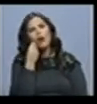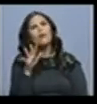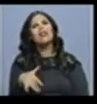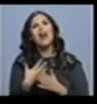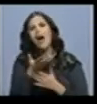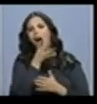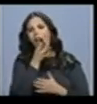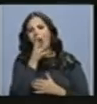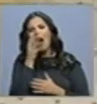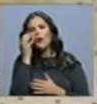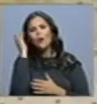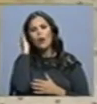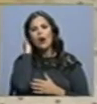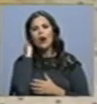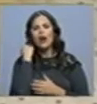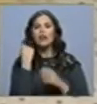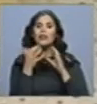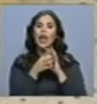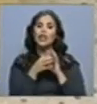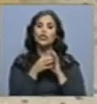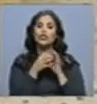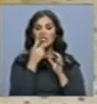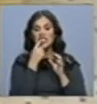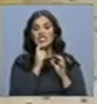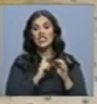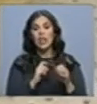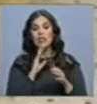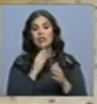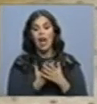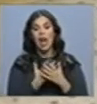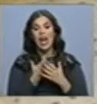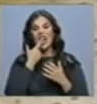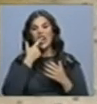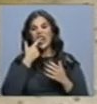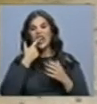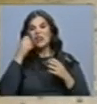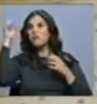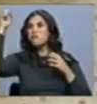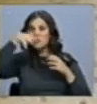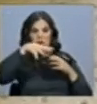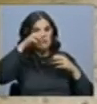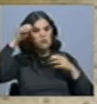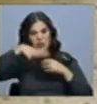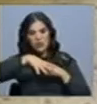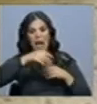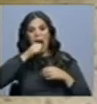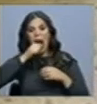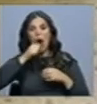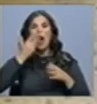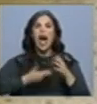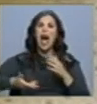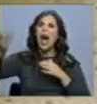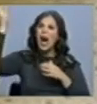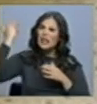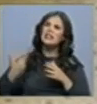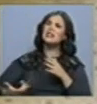água, portanto, que deu origem a este gelo? Veio precisamente do choque com meteoritos. É provavelmente a água mais antiga que nós temos no Sistema Solar e que está